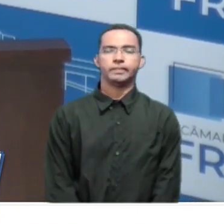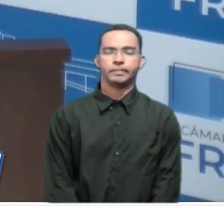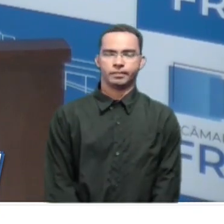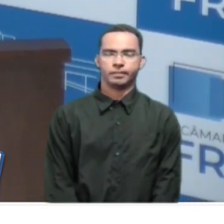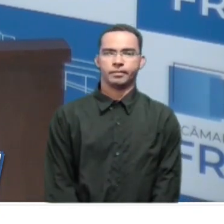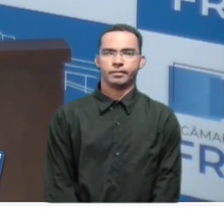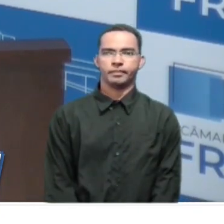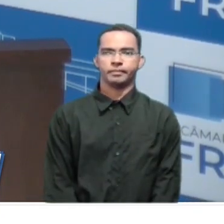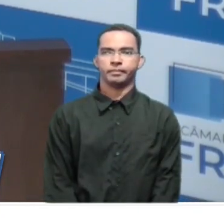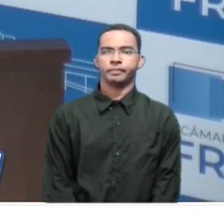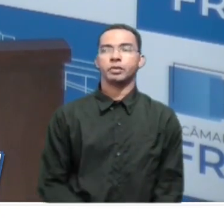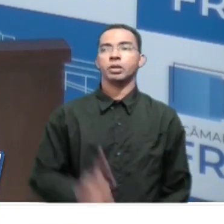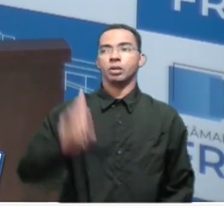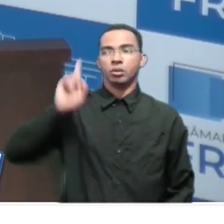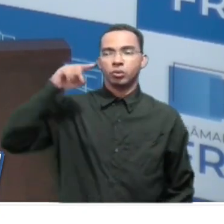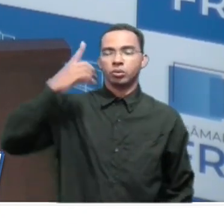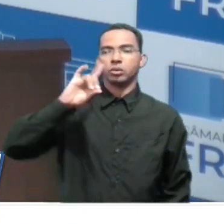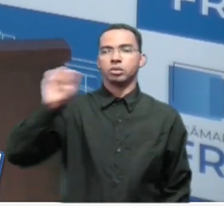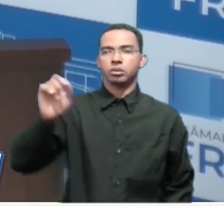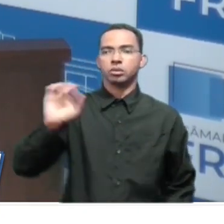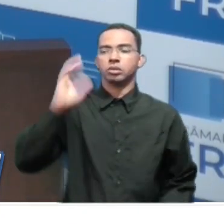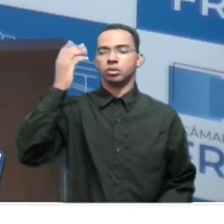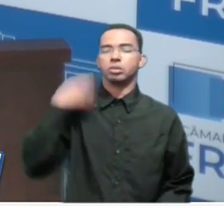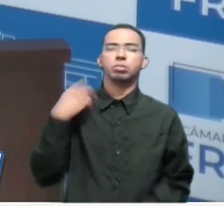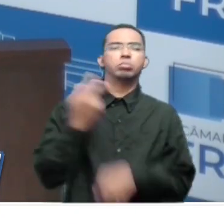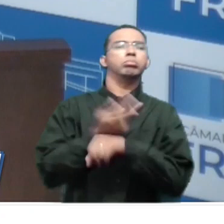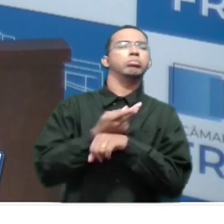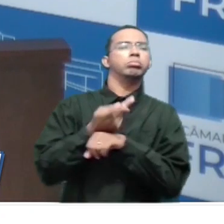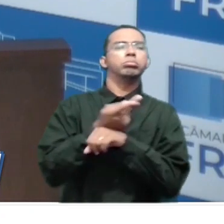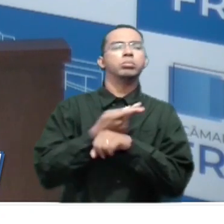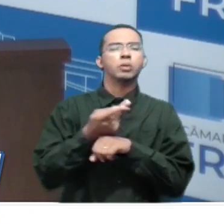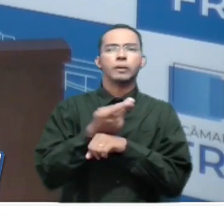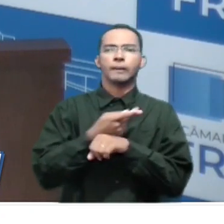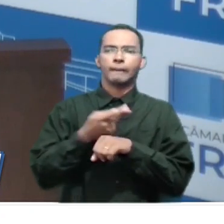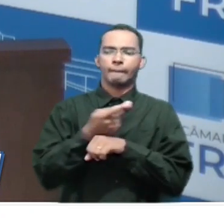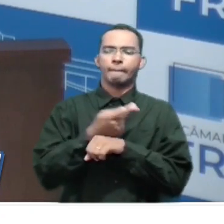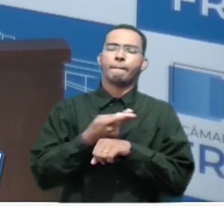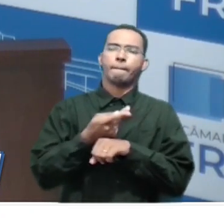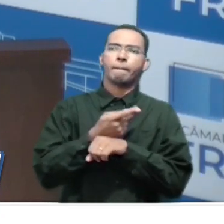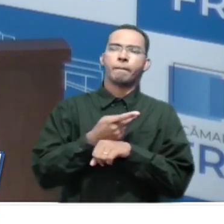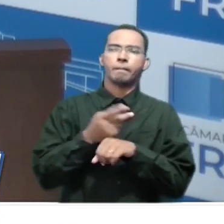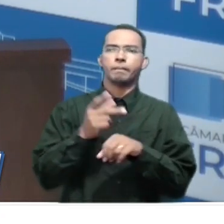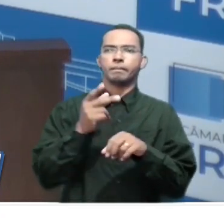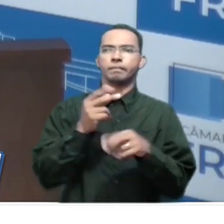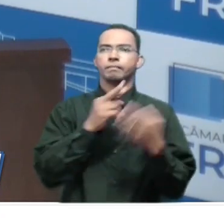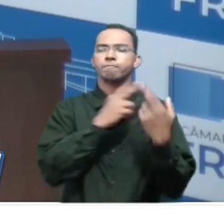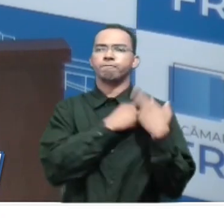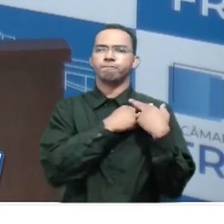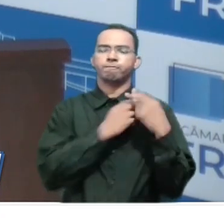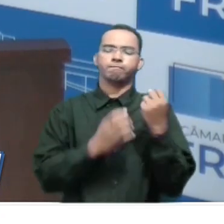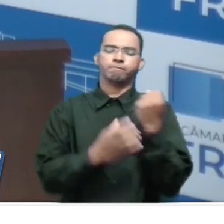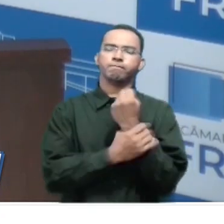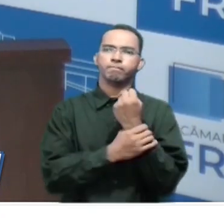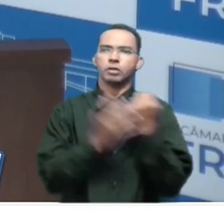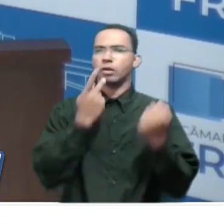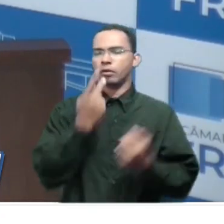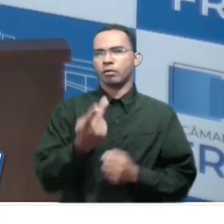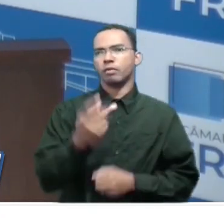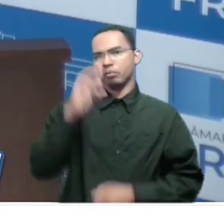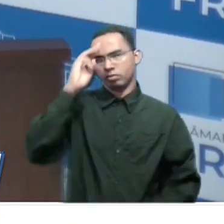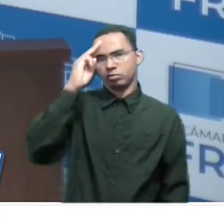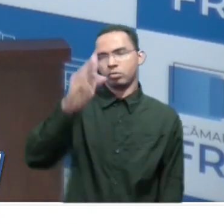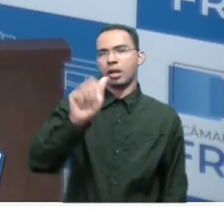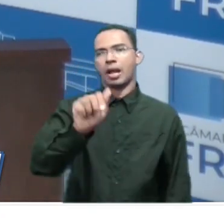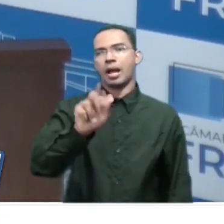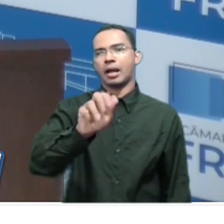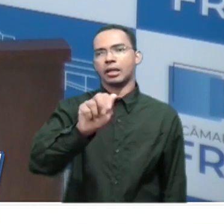No dia seguinte, em tal episódio, fui procurar o responsável pela segurança. Falei com o coronel Araújo, que me